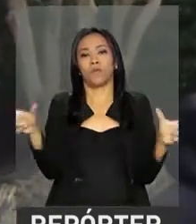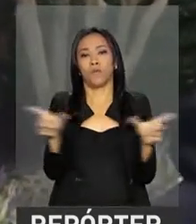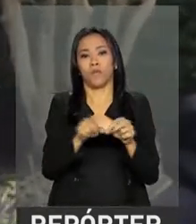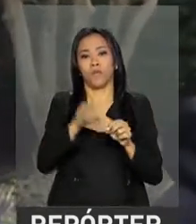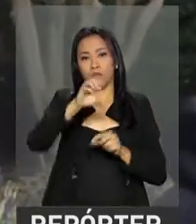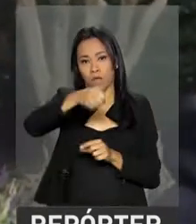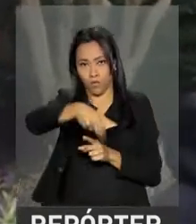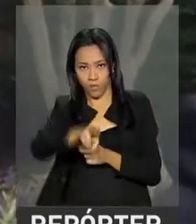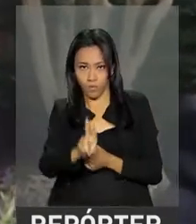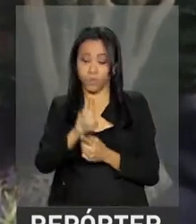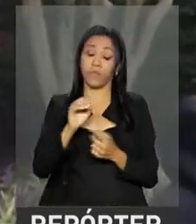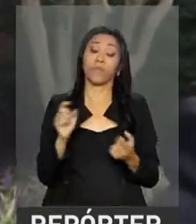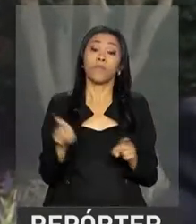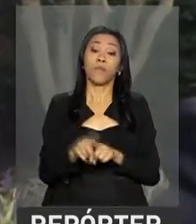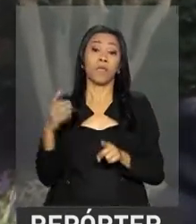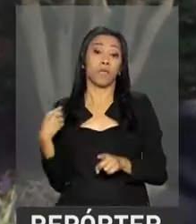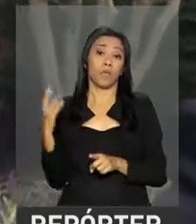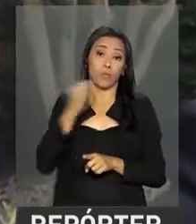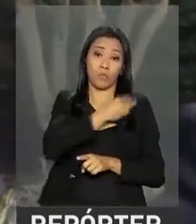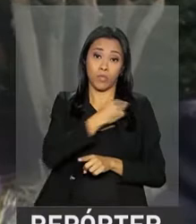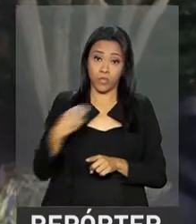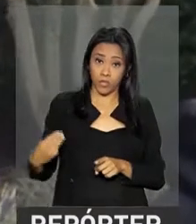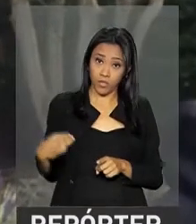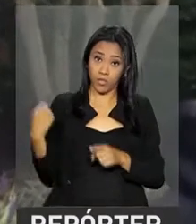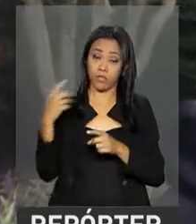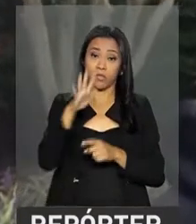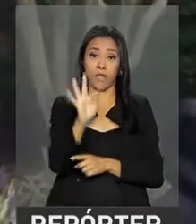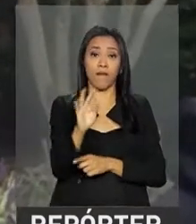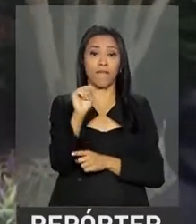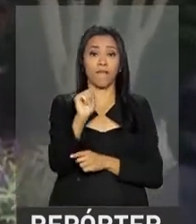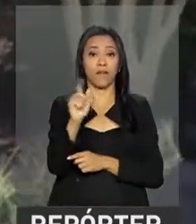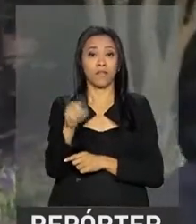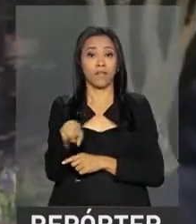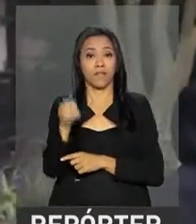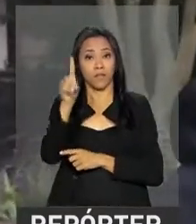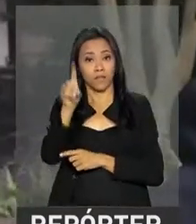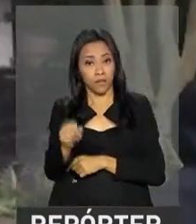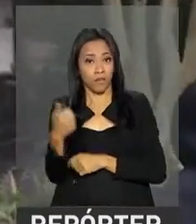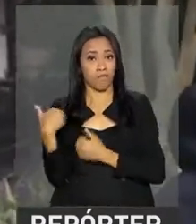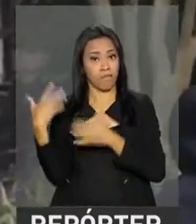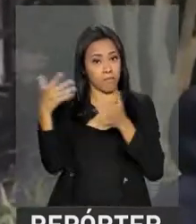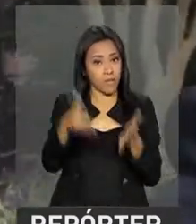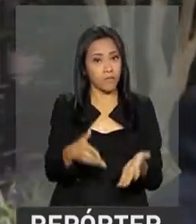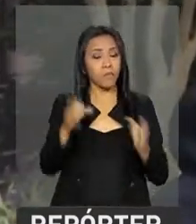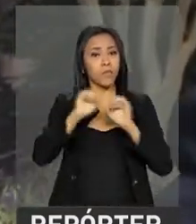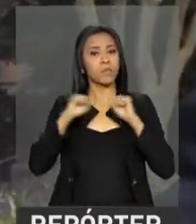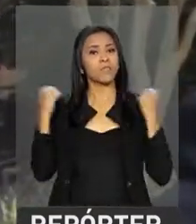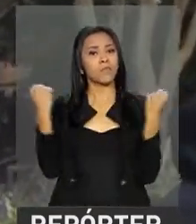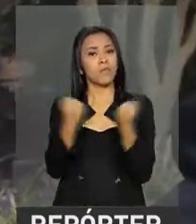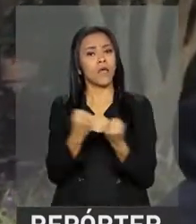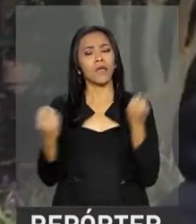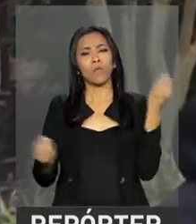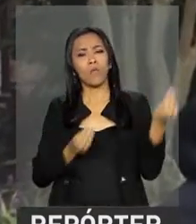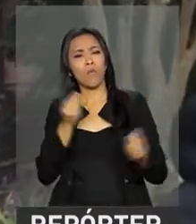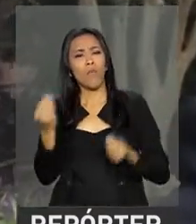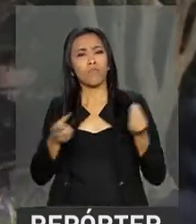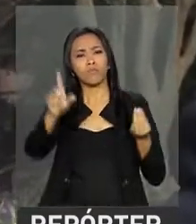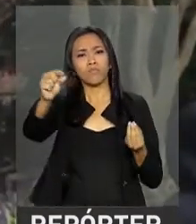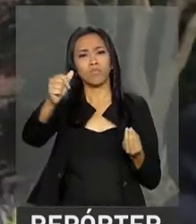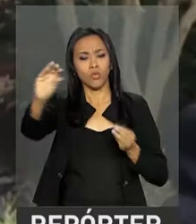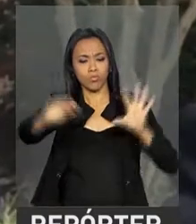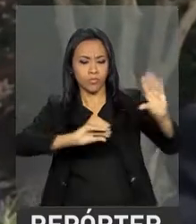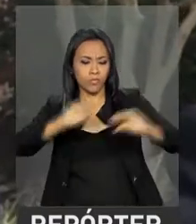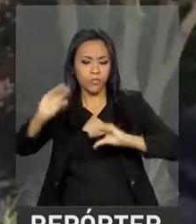ele o ministro da fazenda henrique meirelles que acompanha o presidente na viagem participam de um seminário sobre investimentos no brasil